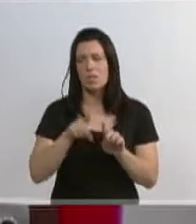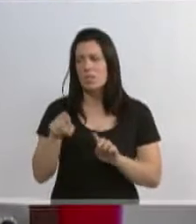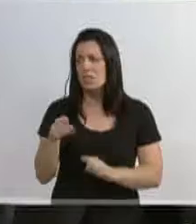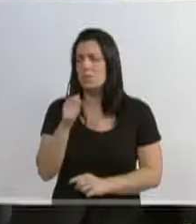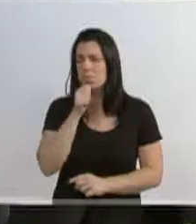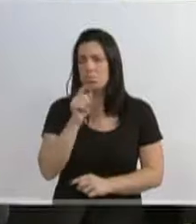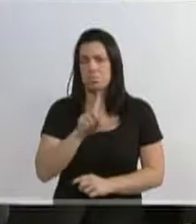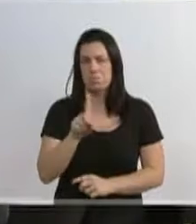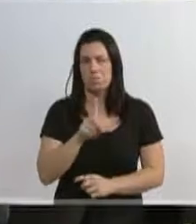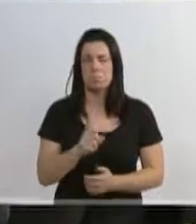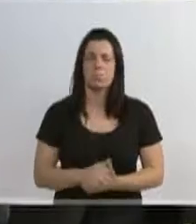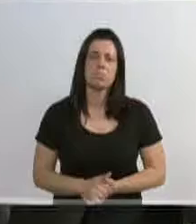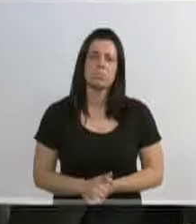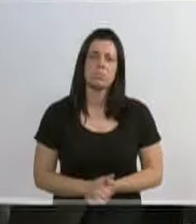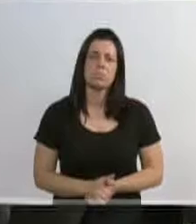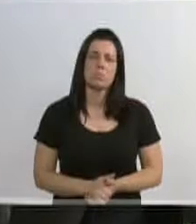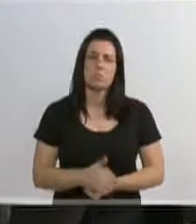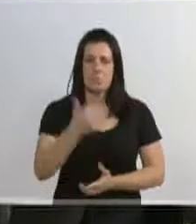Obrigado.